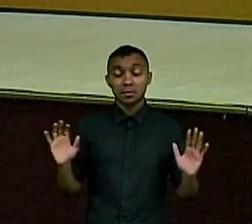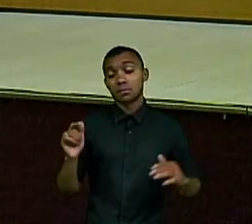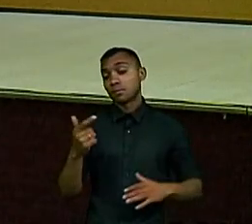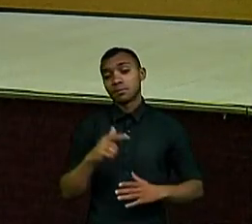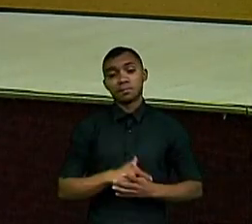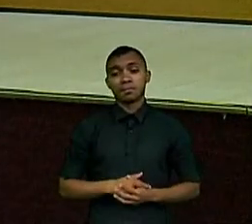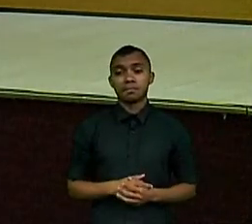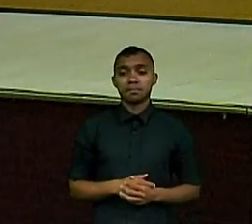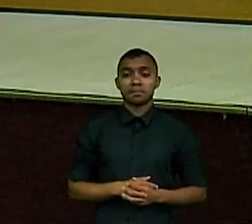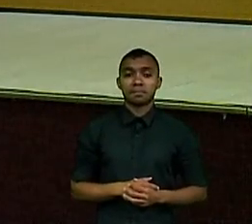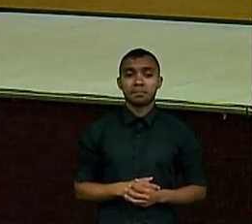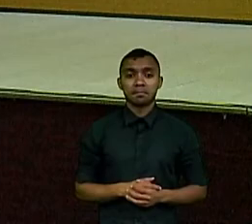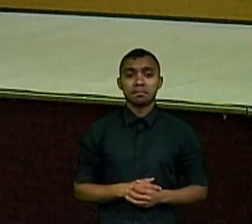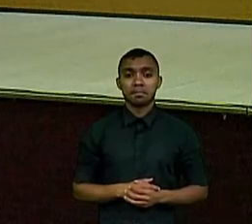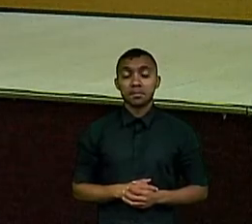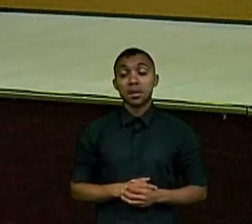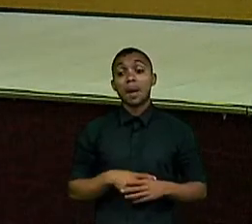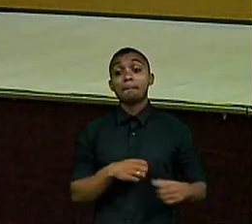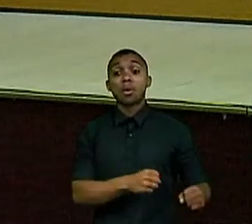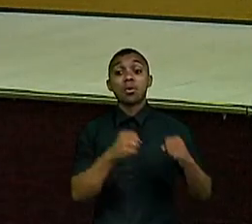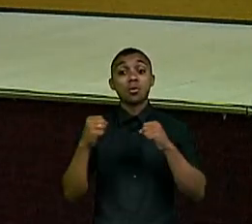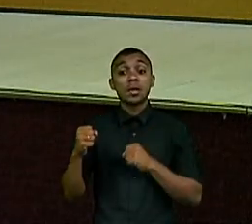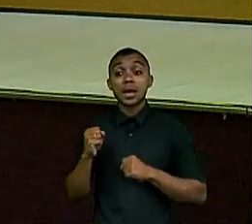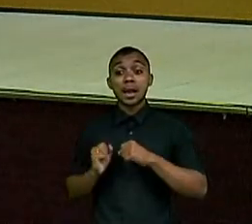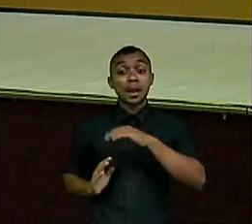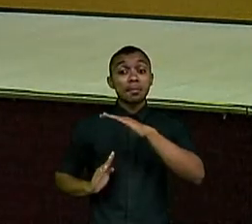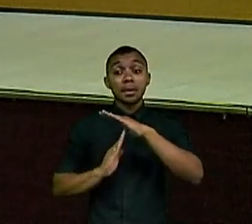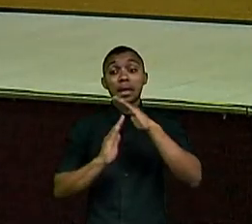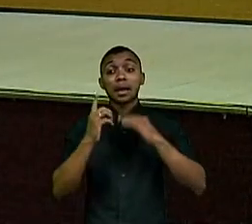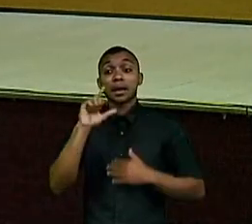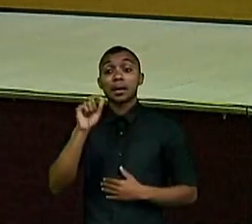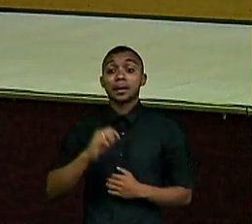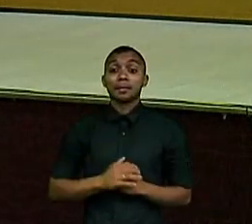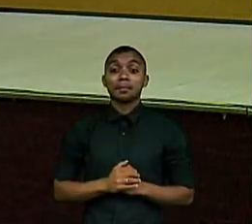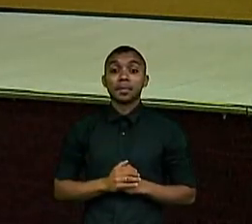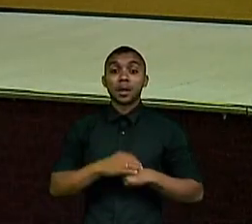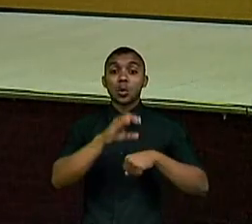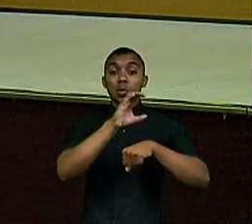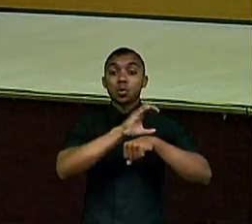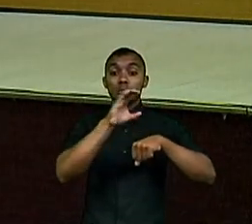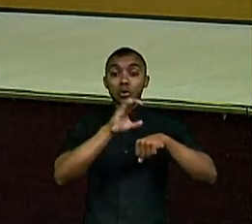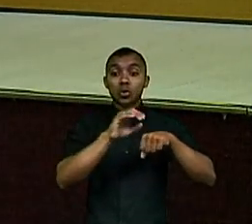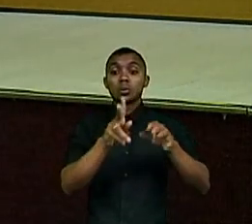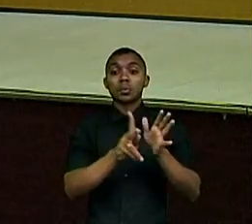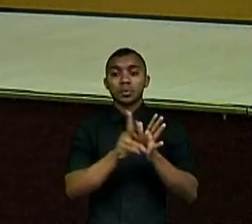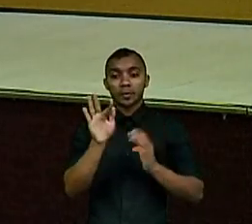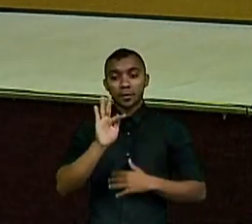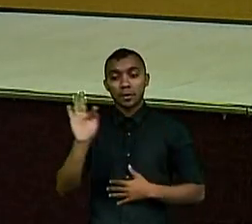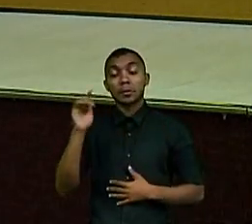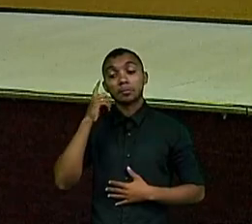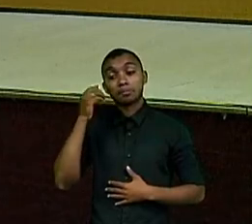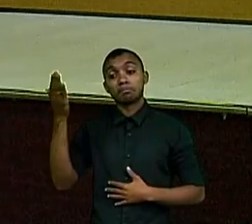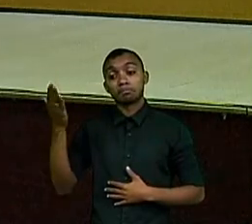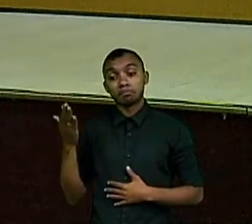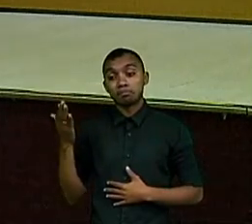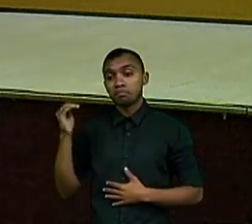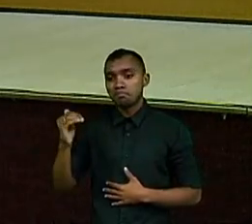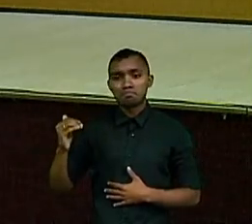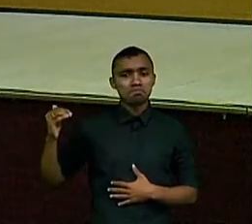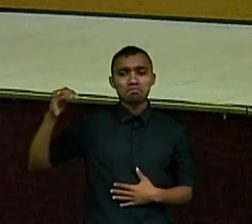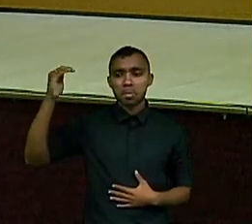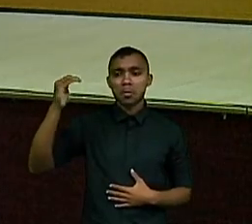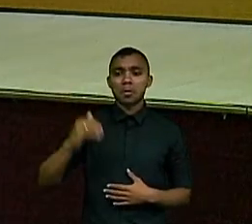ele é limitado pela Constituição Federal essa sim está acima de tudo de